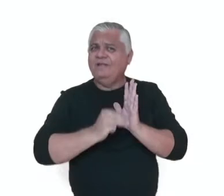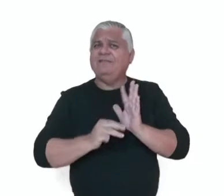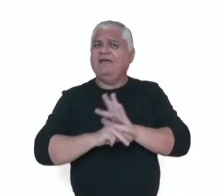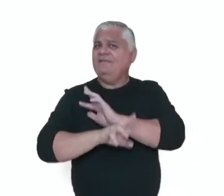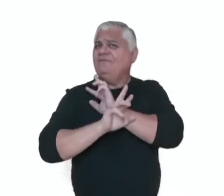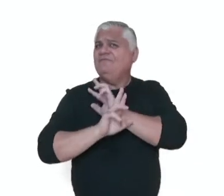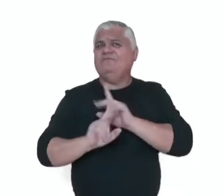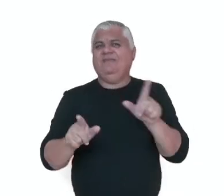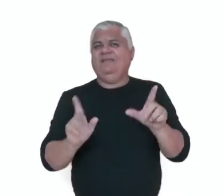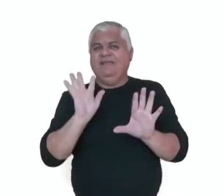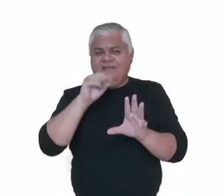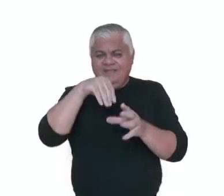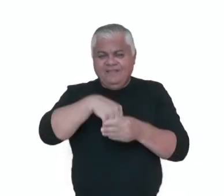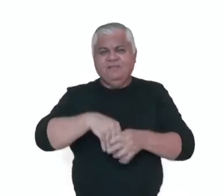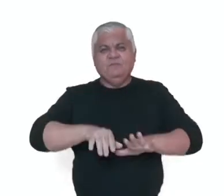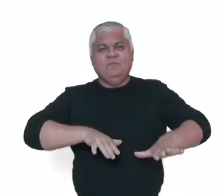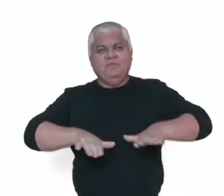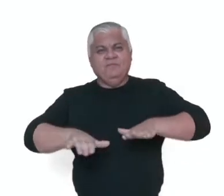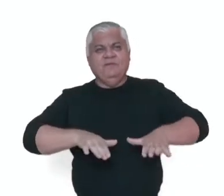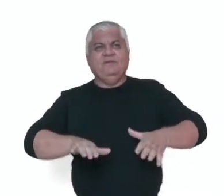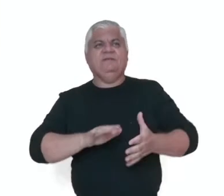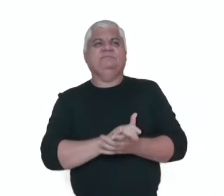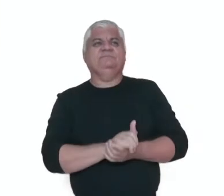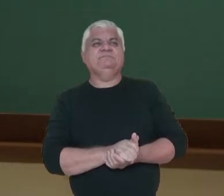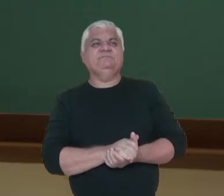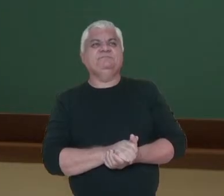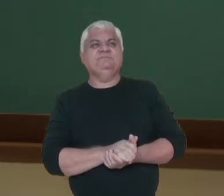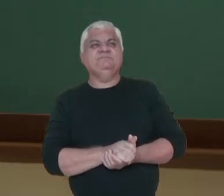que incorporam os movimentos ginásticos.